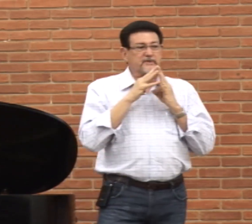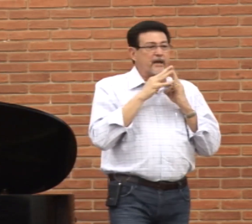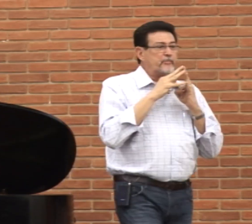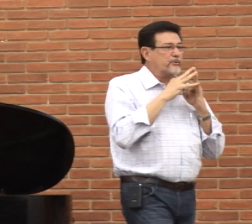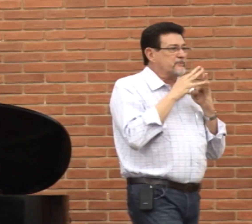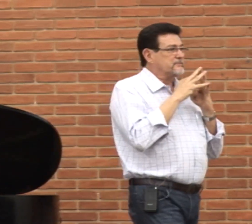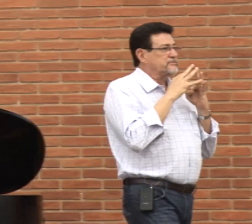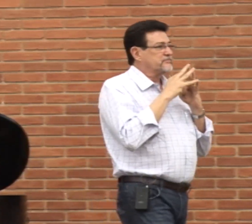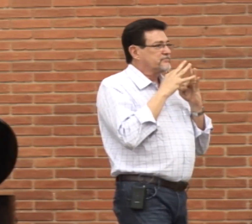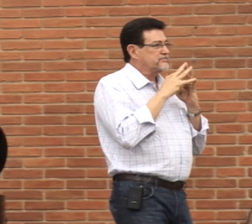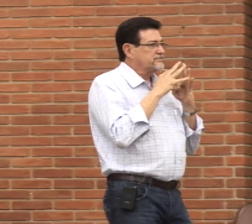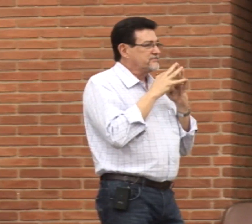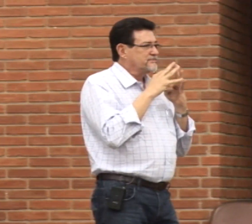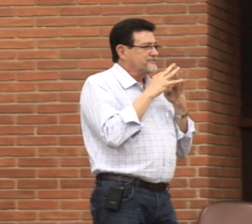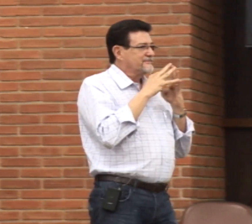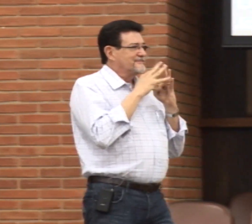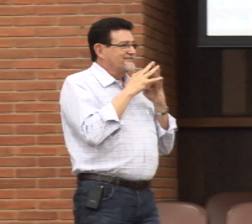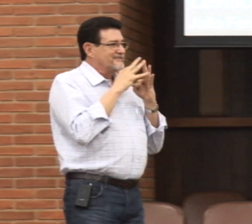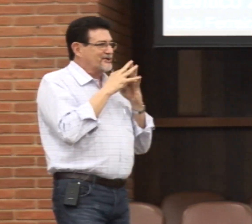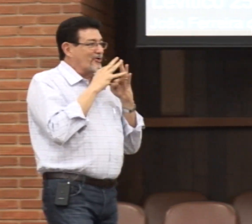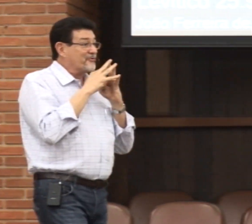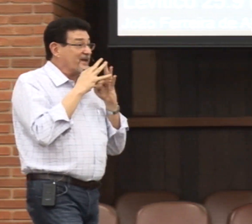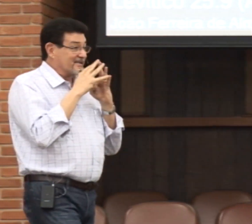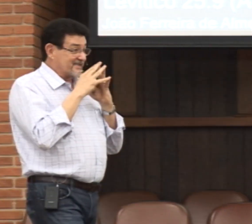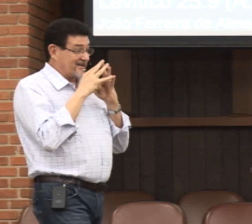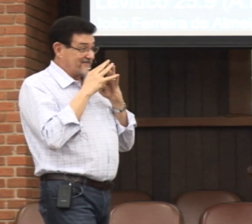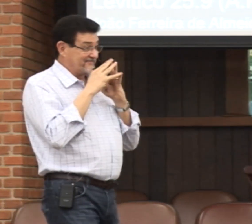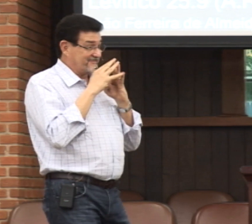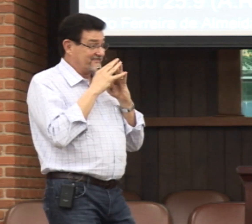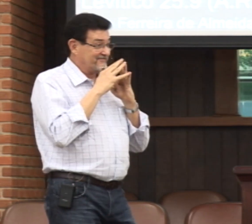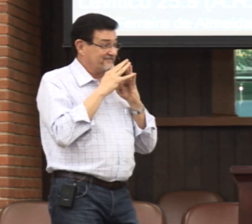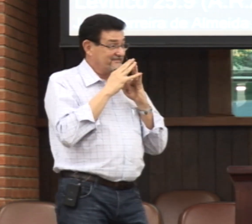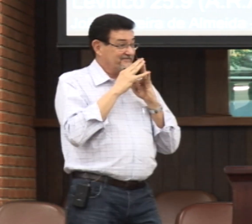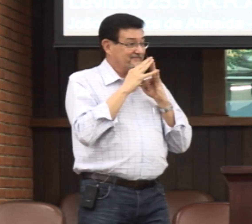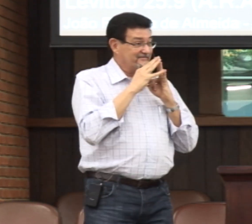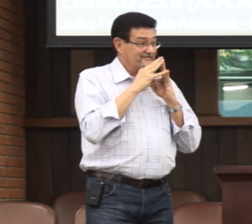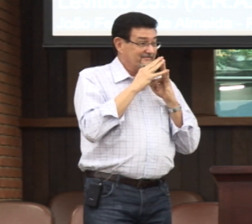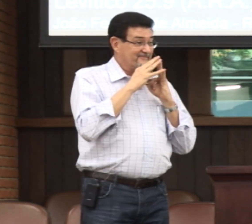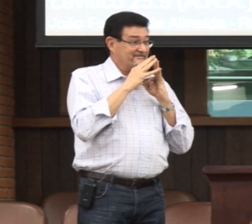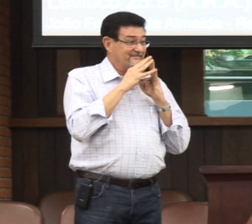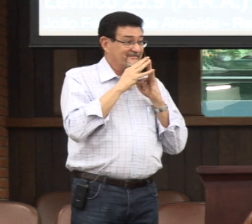Esse é um tempo de confiança